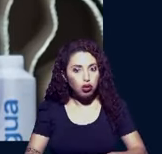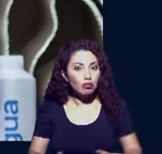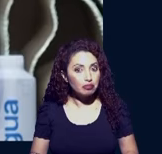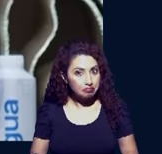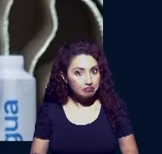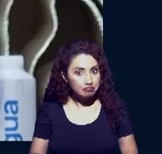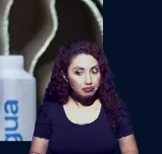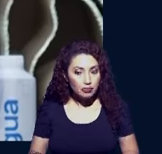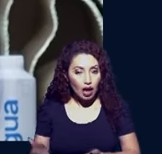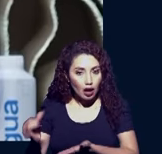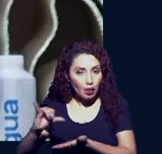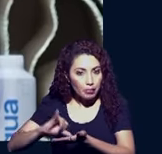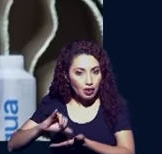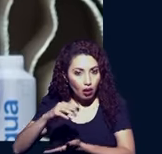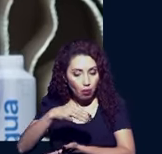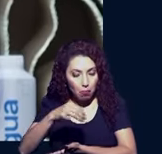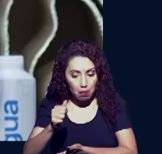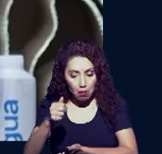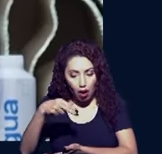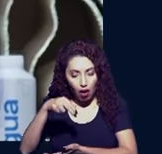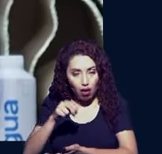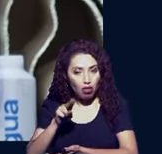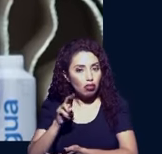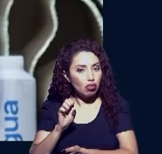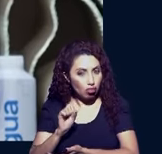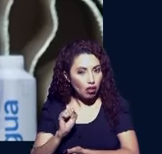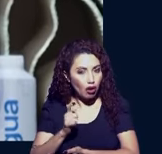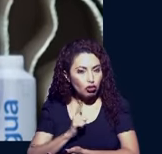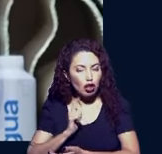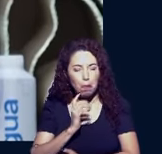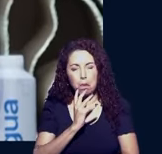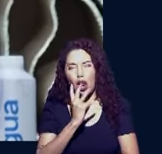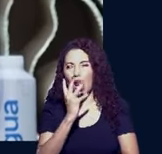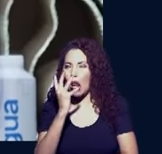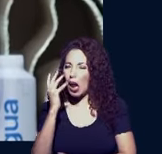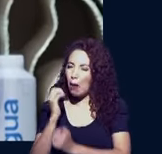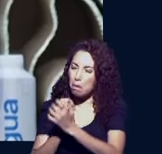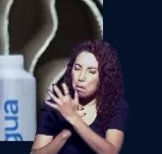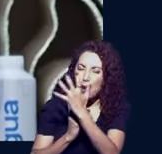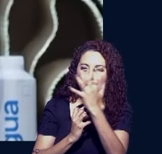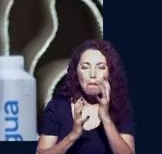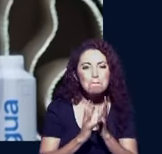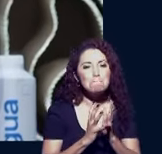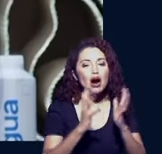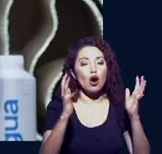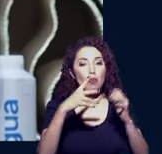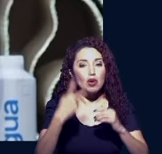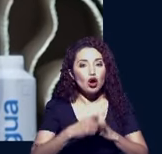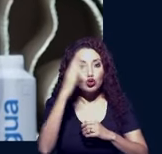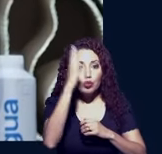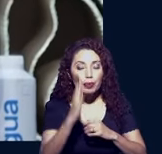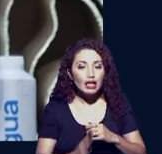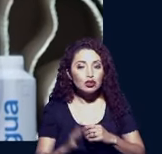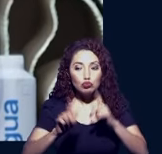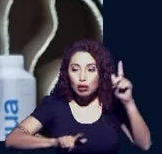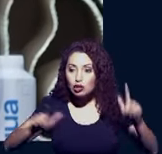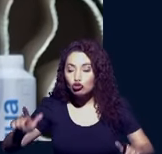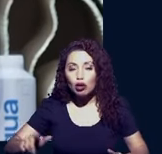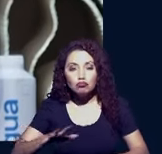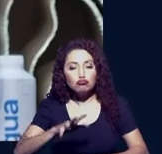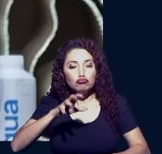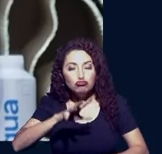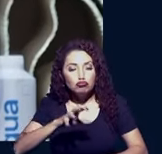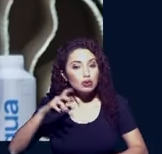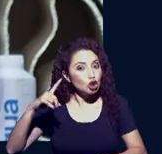a capital do estado com maior estoque Florestal do Brasil com dificuldades respiratórias da sua população